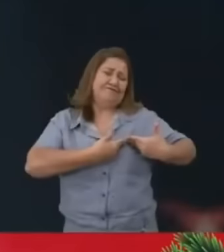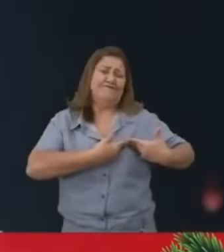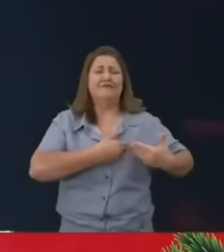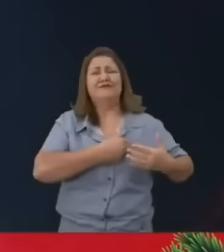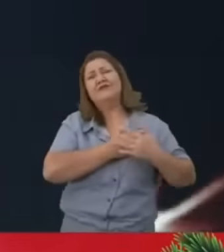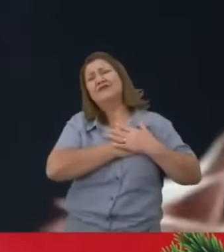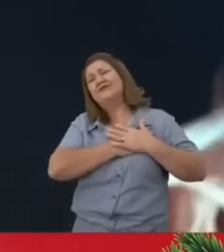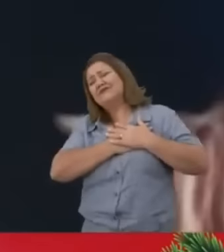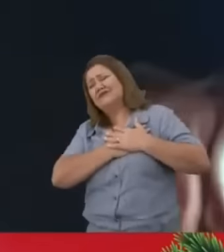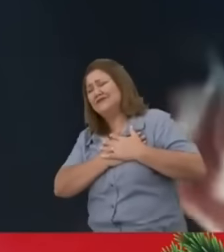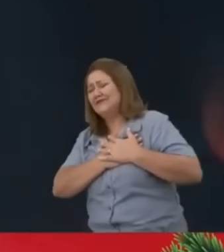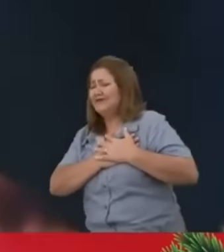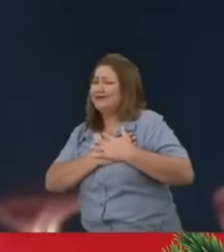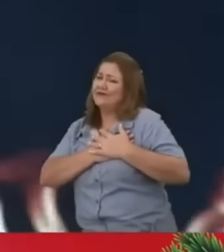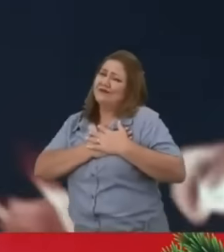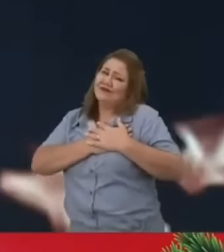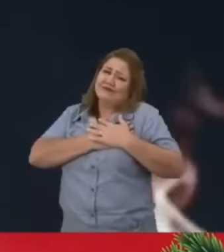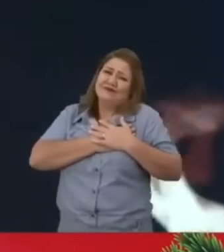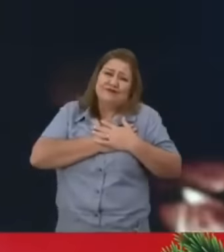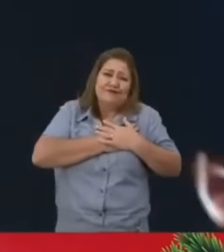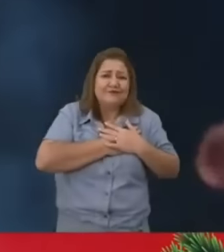fica cego.